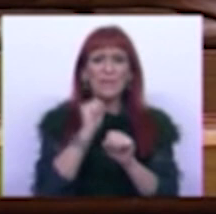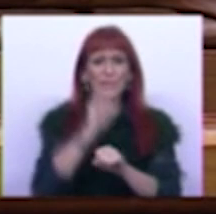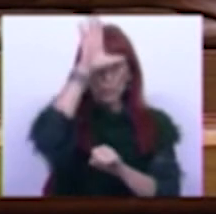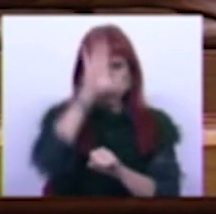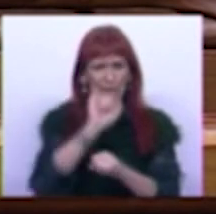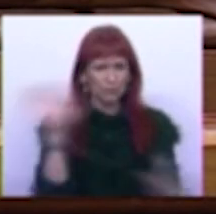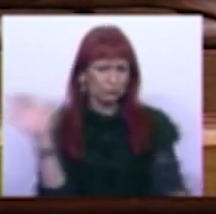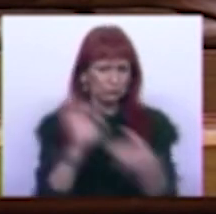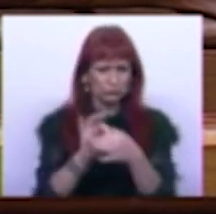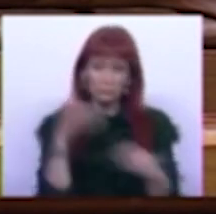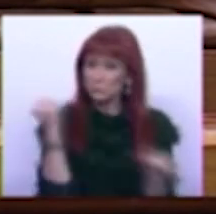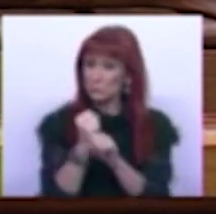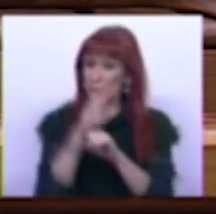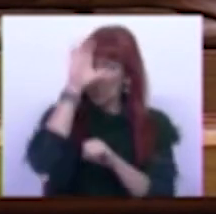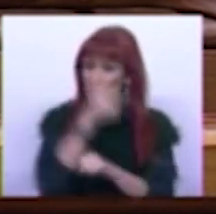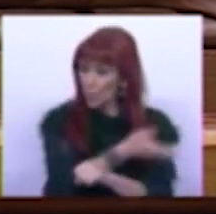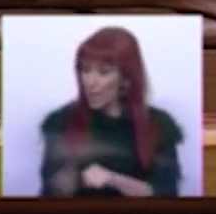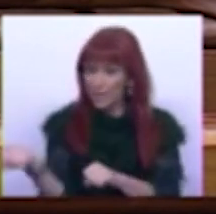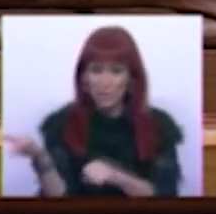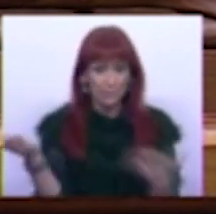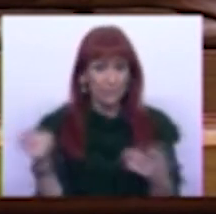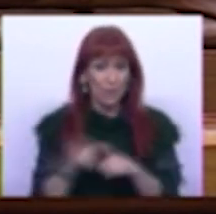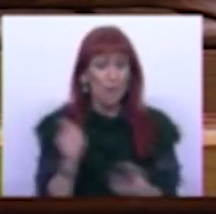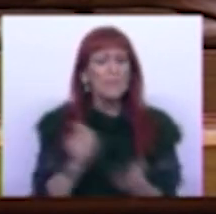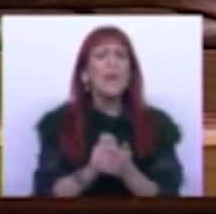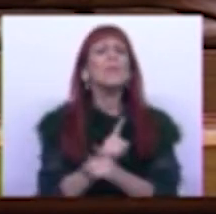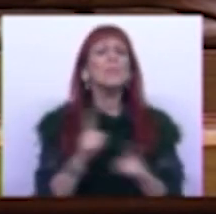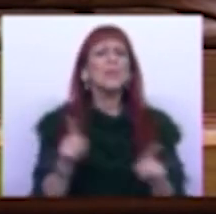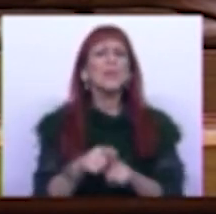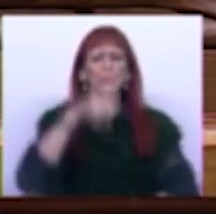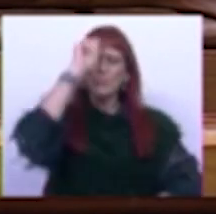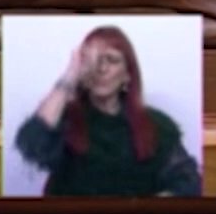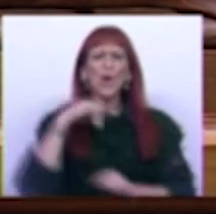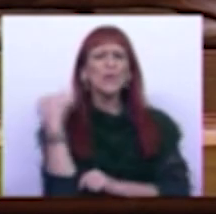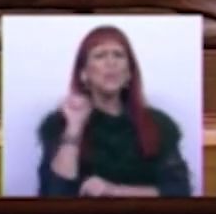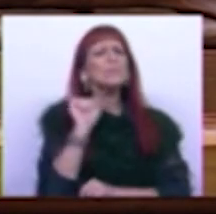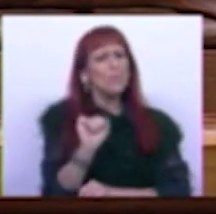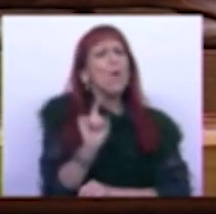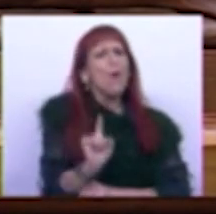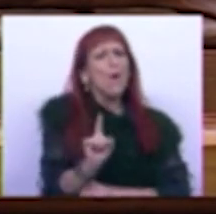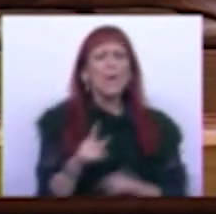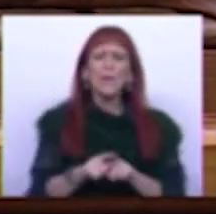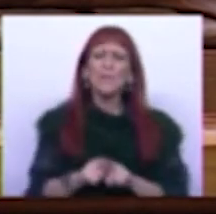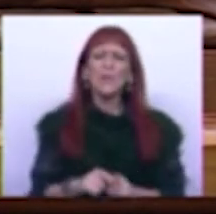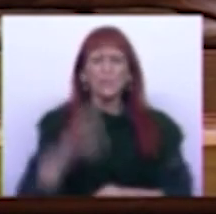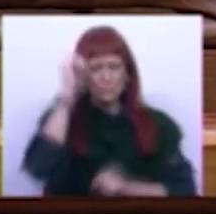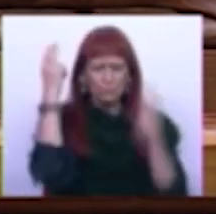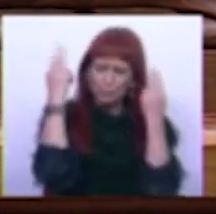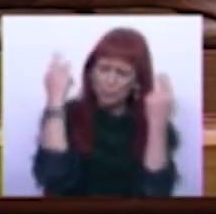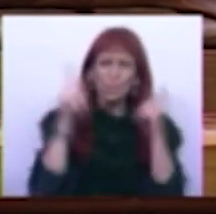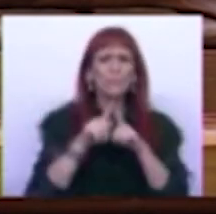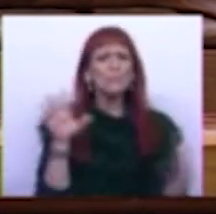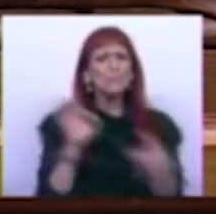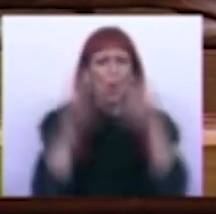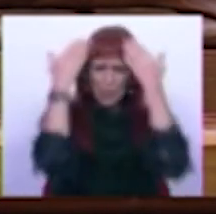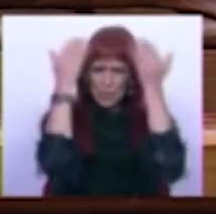governativa. A ação deste Governo será marcada pela lealdade institucional e pela humildade